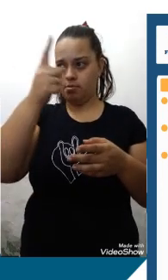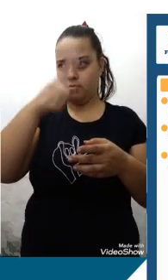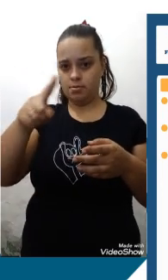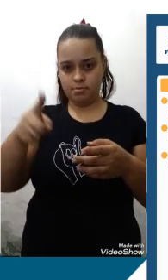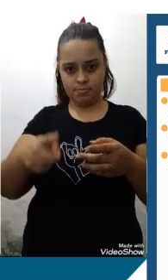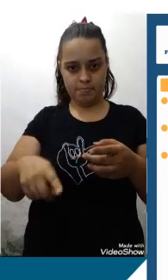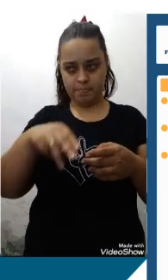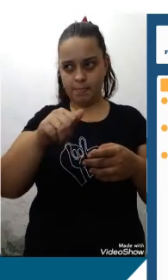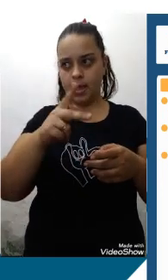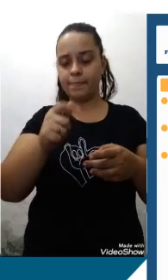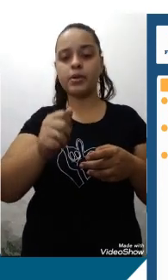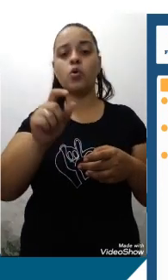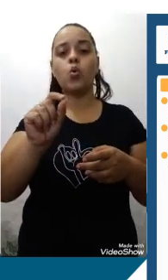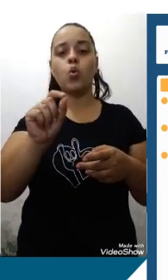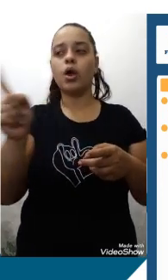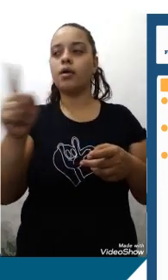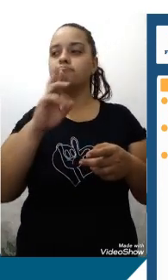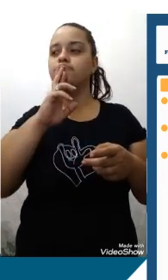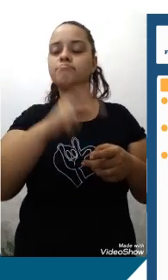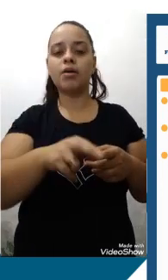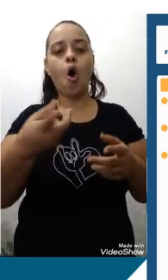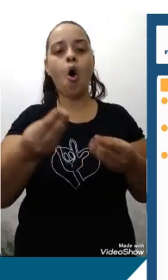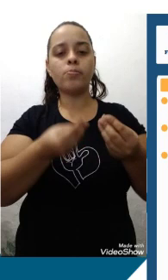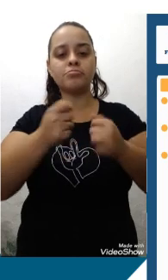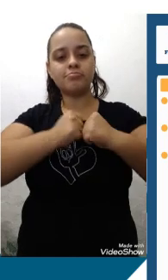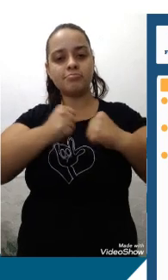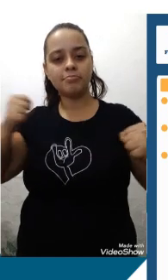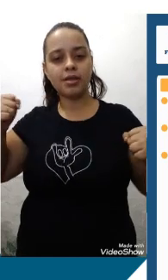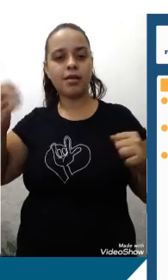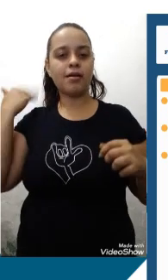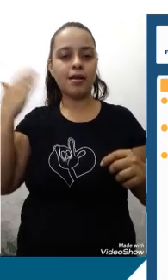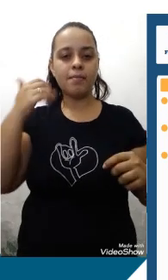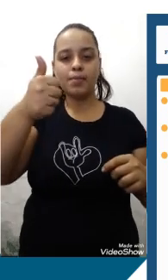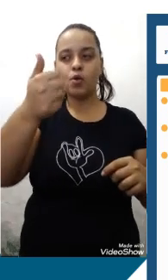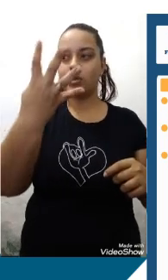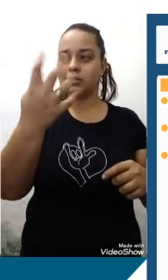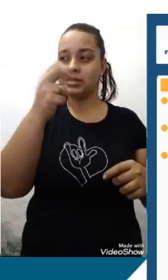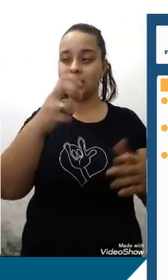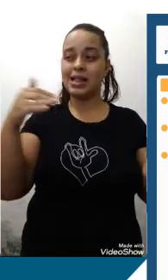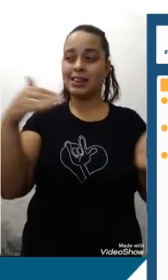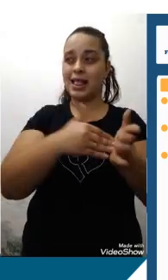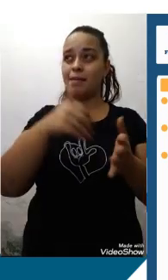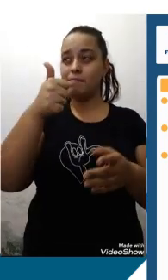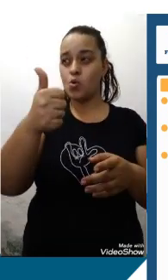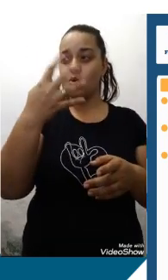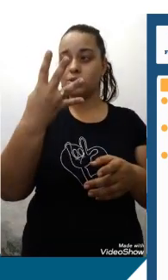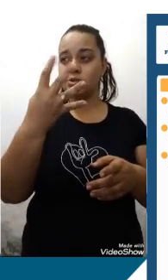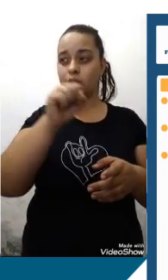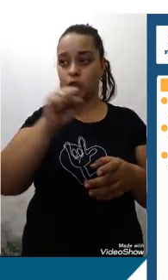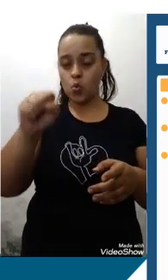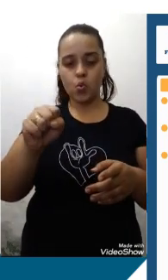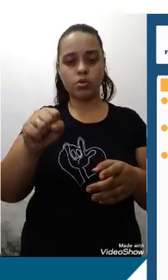a gente traçou no mapa, ela corresponde a todo o processo de expansão desde 1415 até 1488,